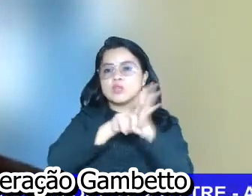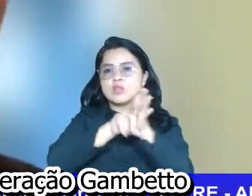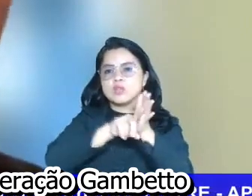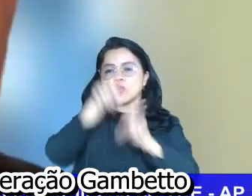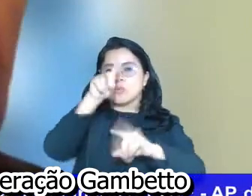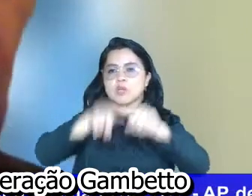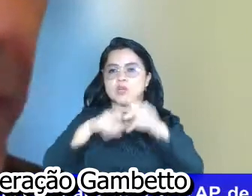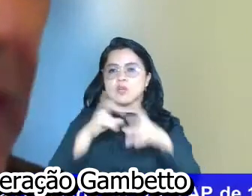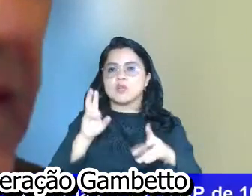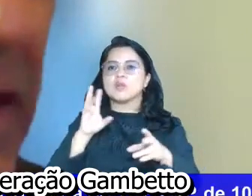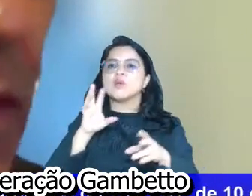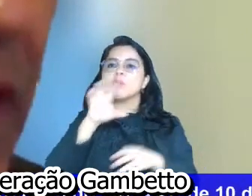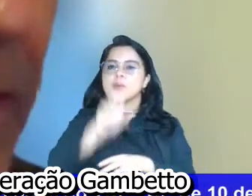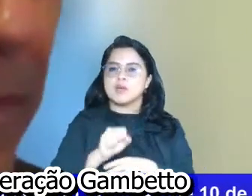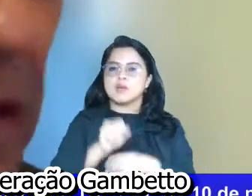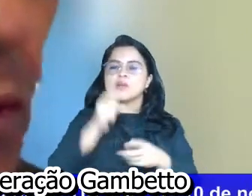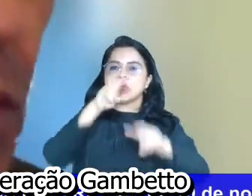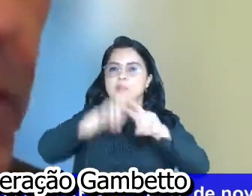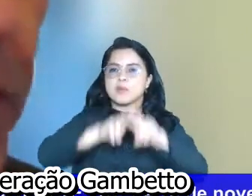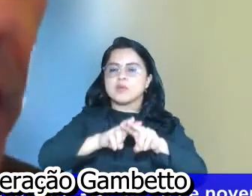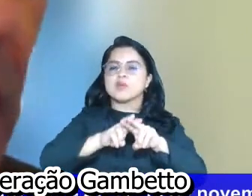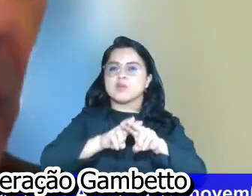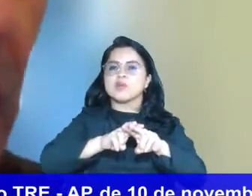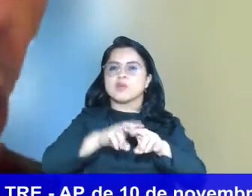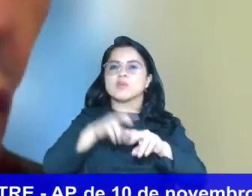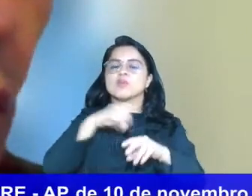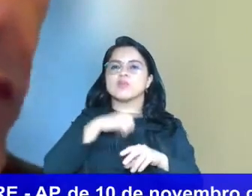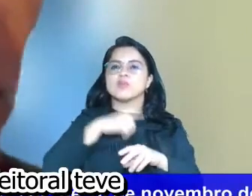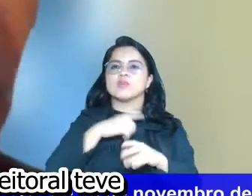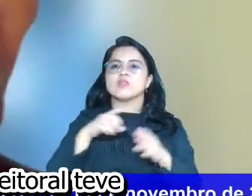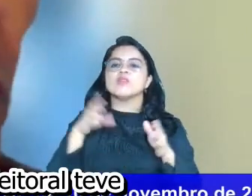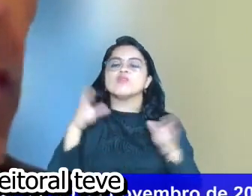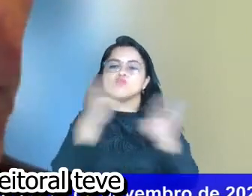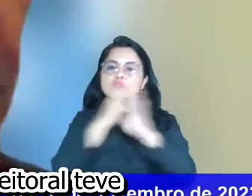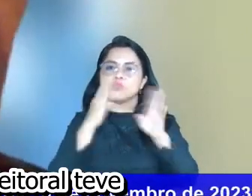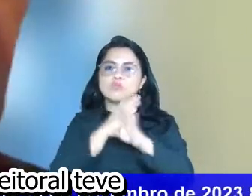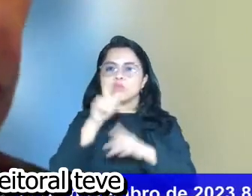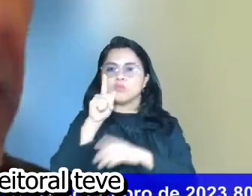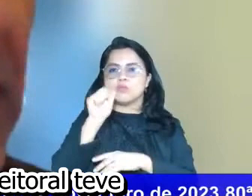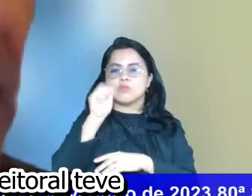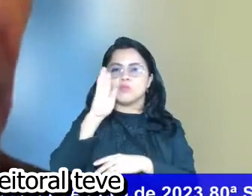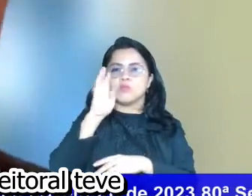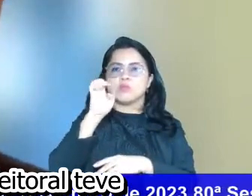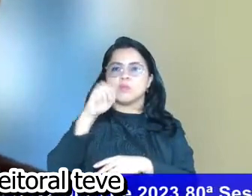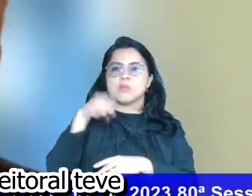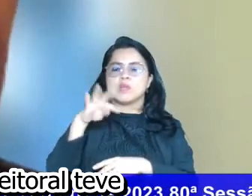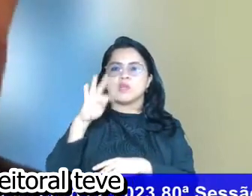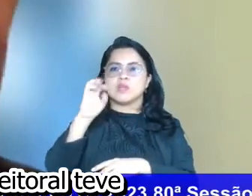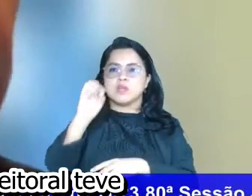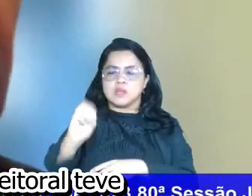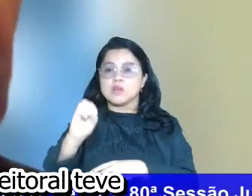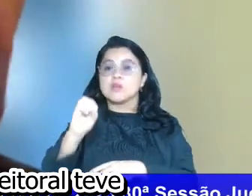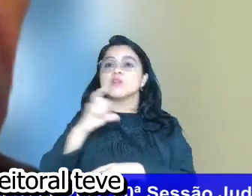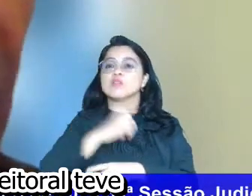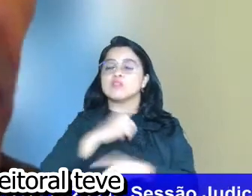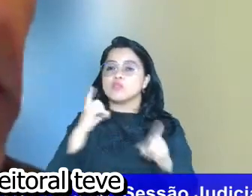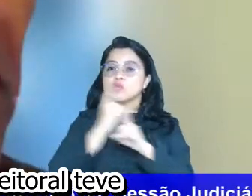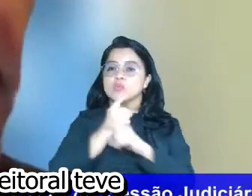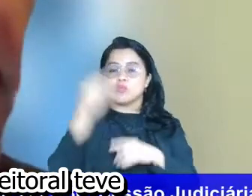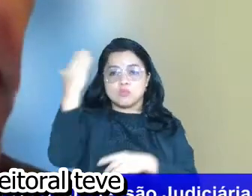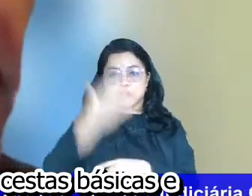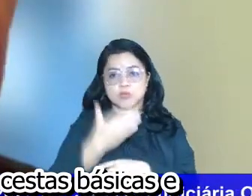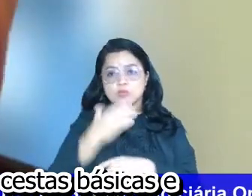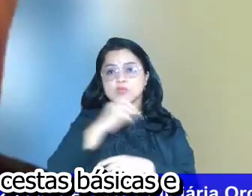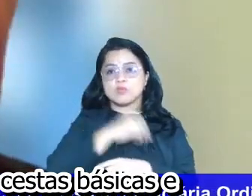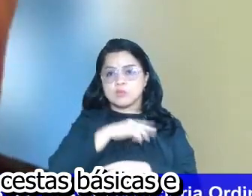por ocasião dessa operação Gambeto, houve o encontro de provas e o Ministério Público